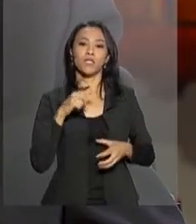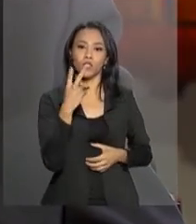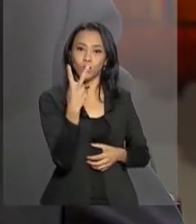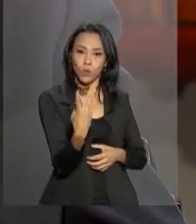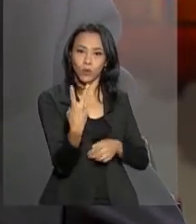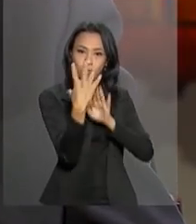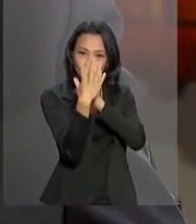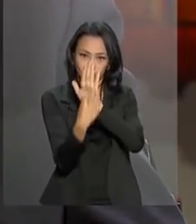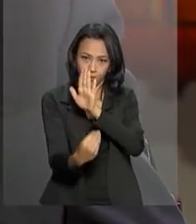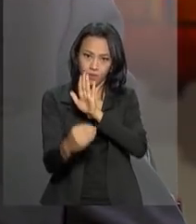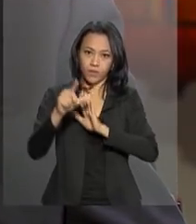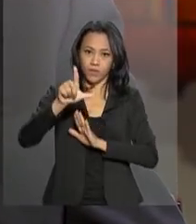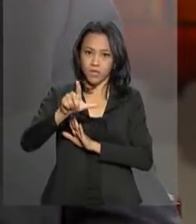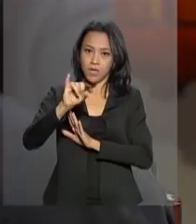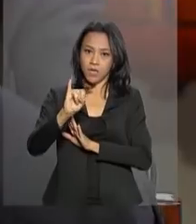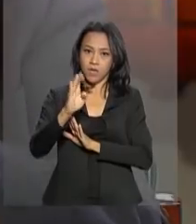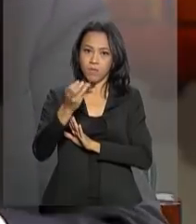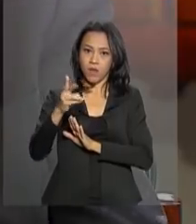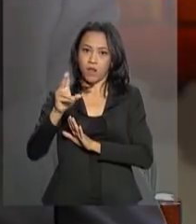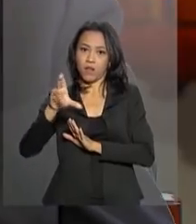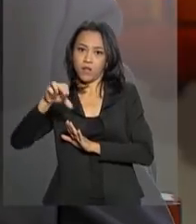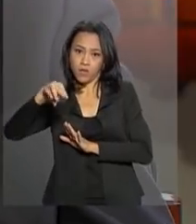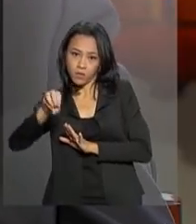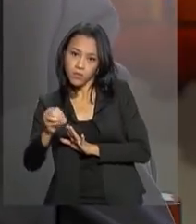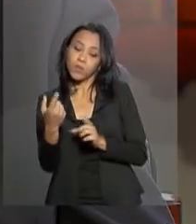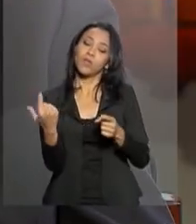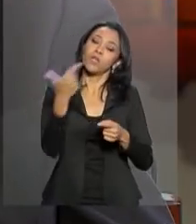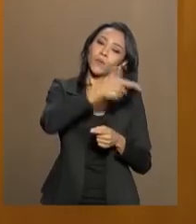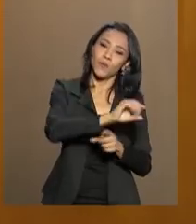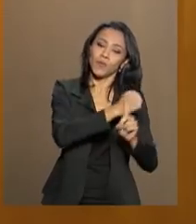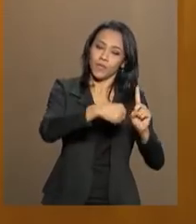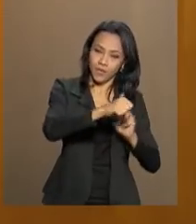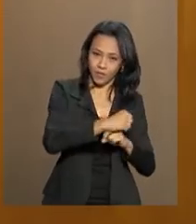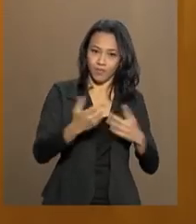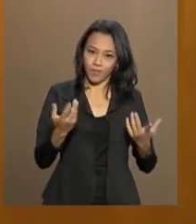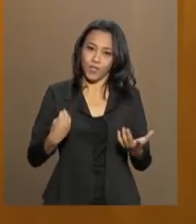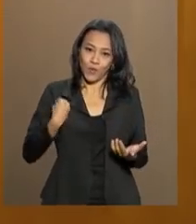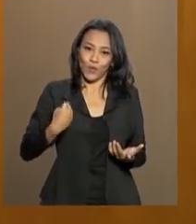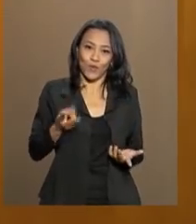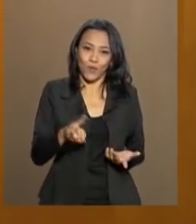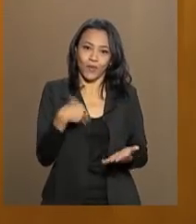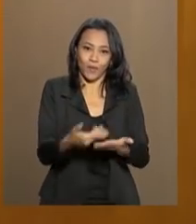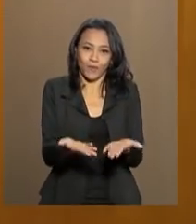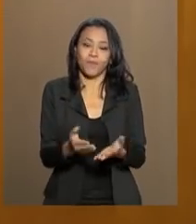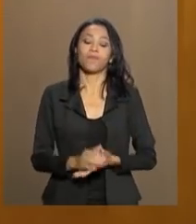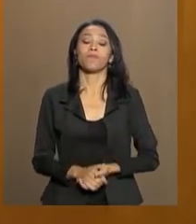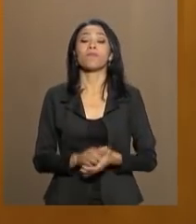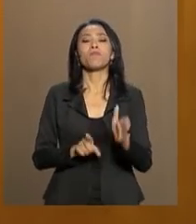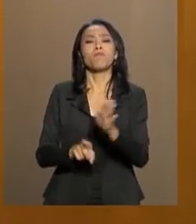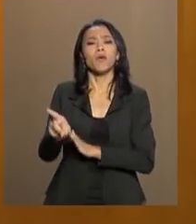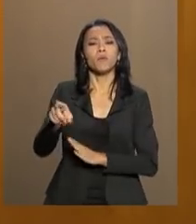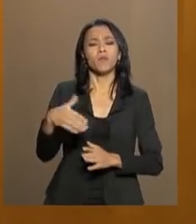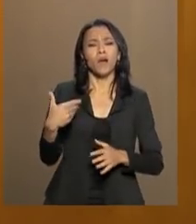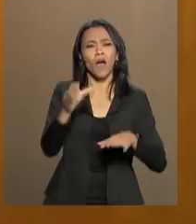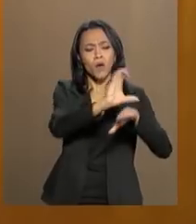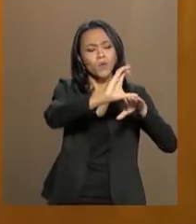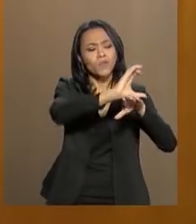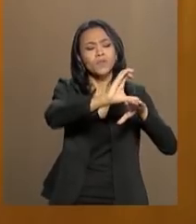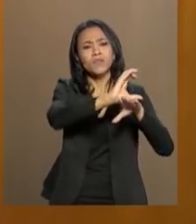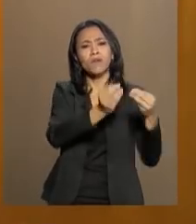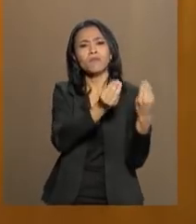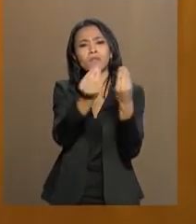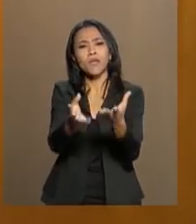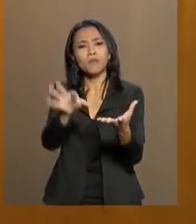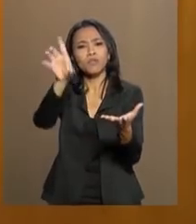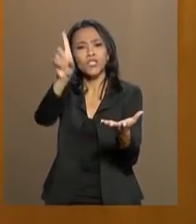que permitiu a sobrevivência da Constituição Federal. Bom, presidente Temer, a Constituição trouxe também direitos que